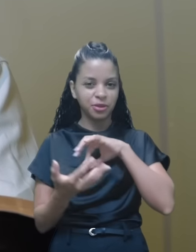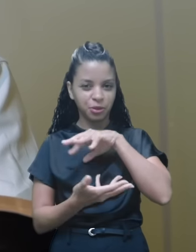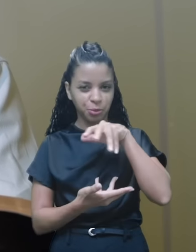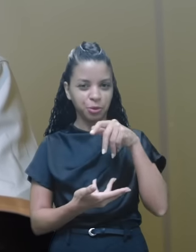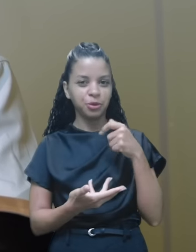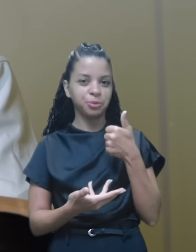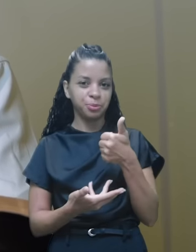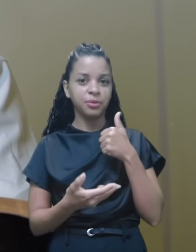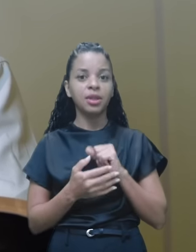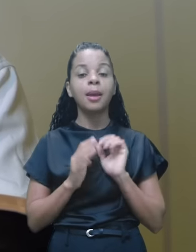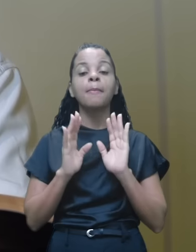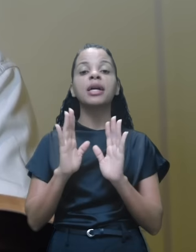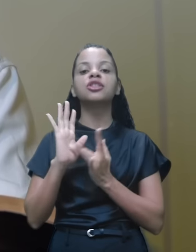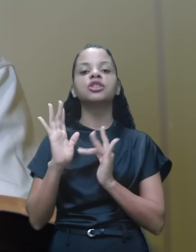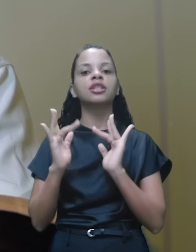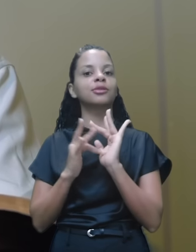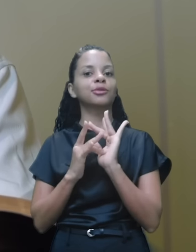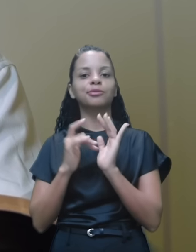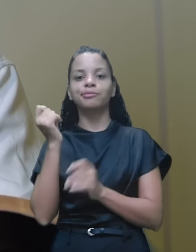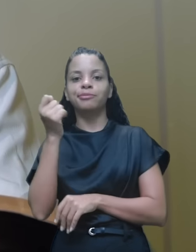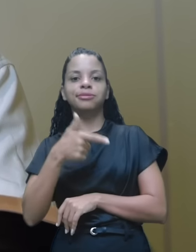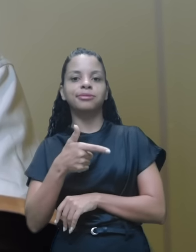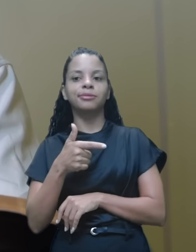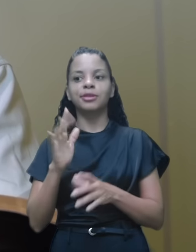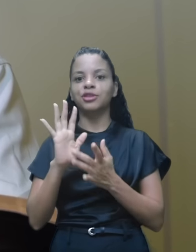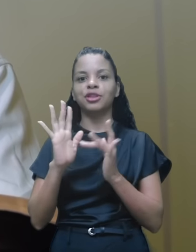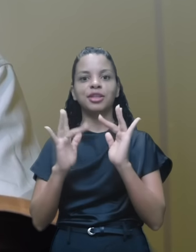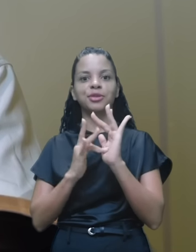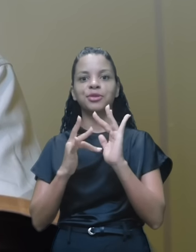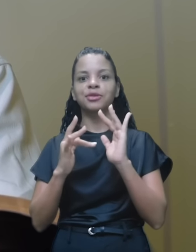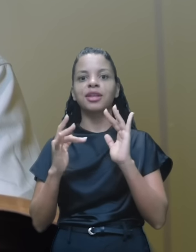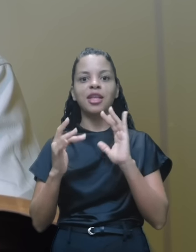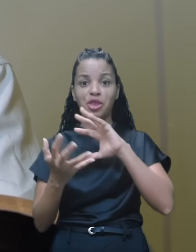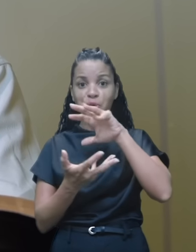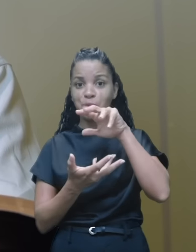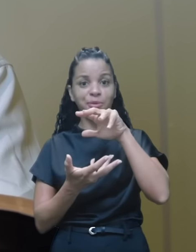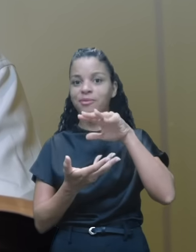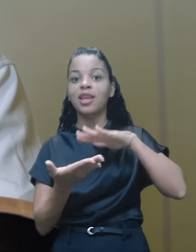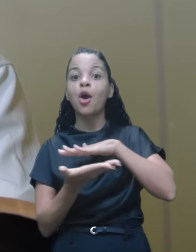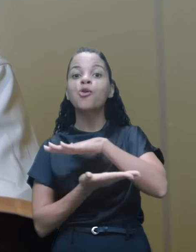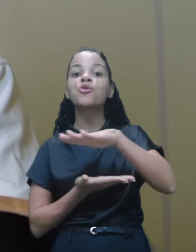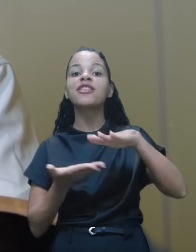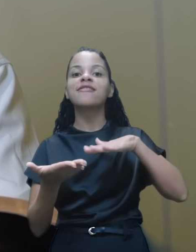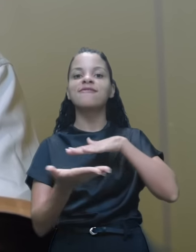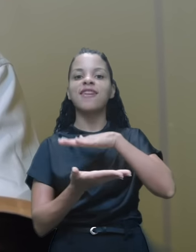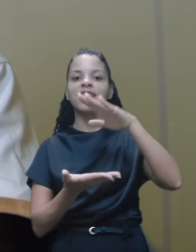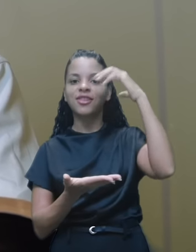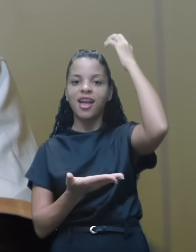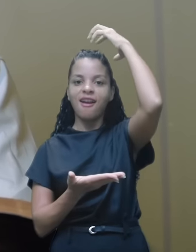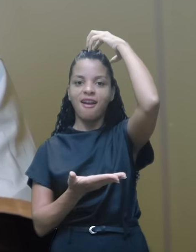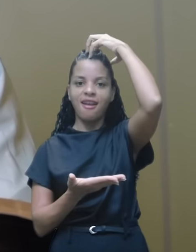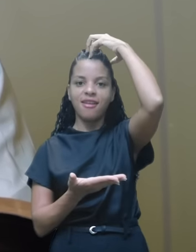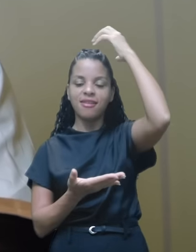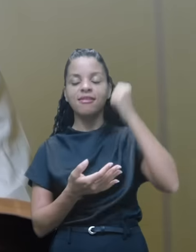caso da Xuxa, Jesus era o rei do universo. A pergunta de Pilatos talvez pareça muito com